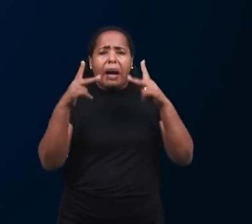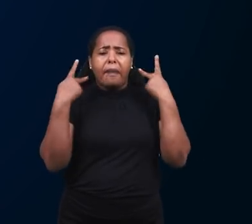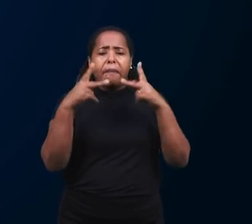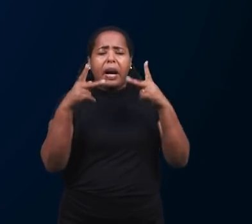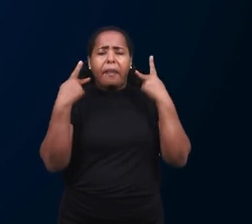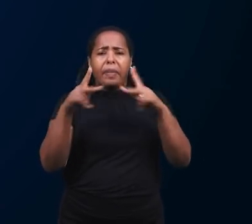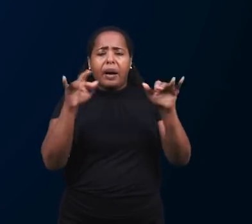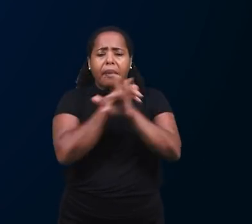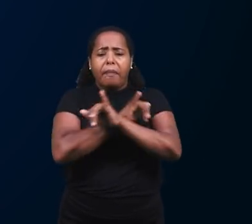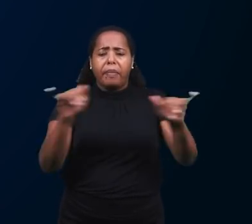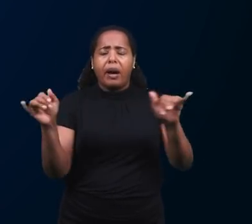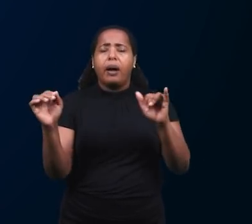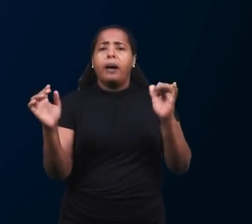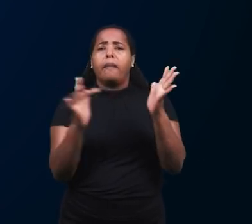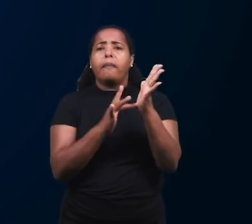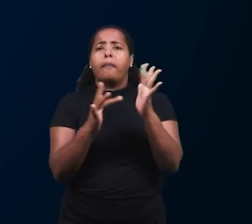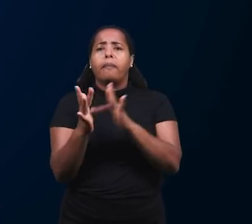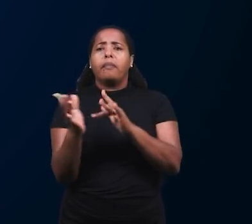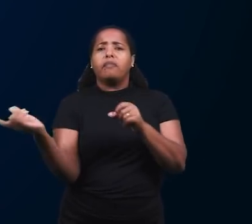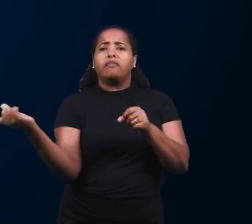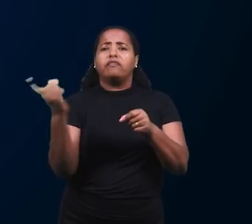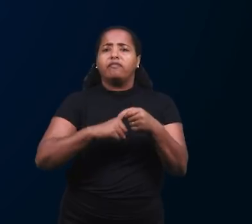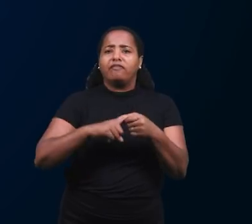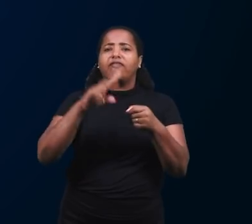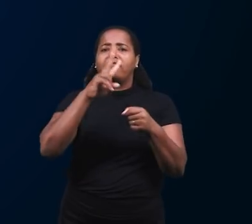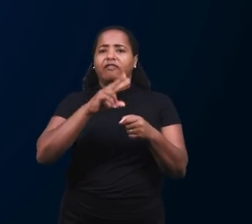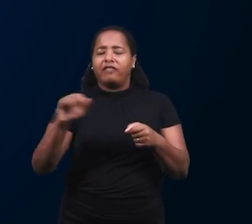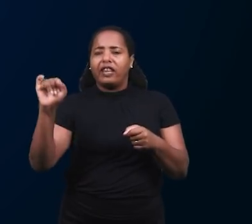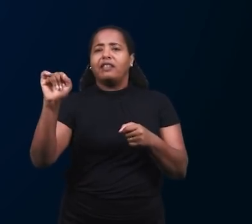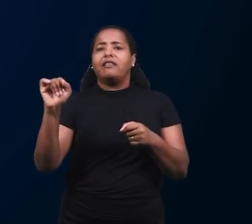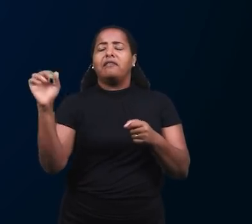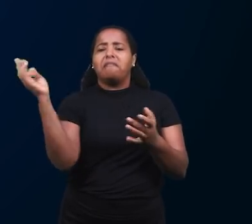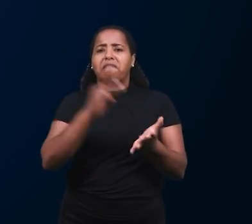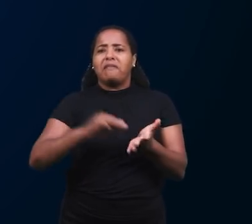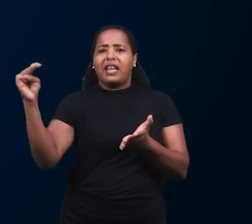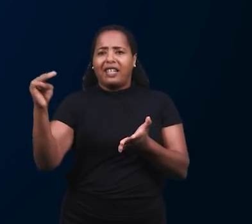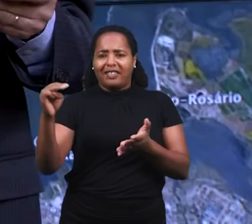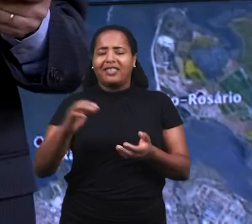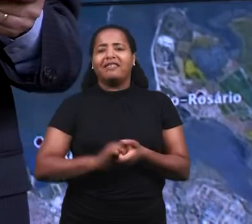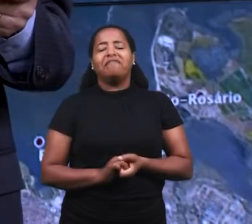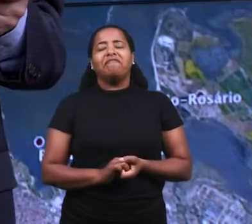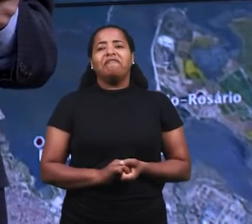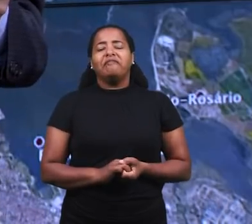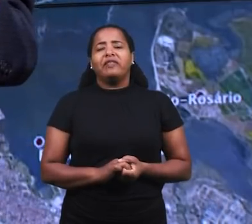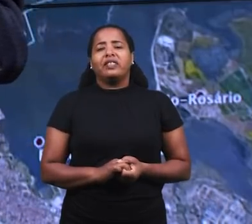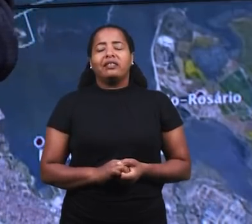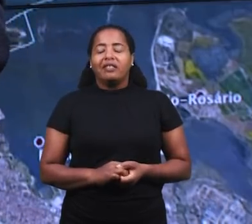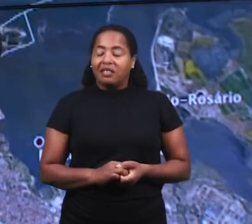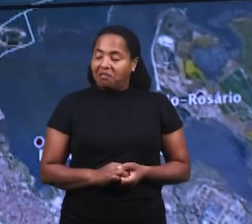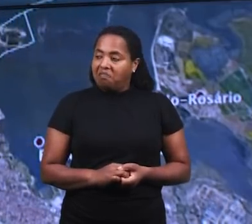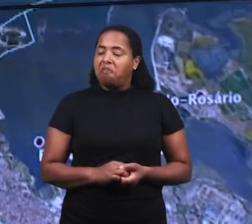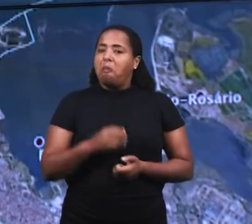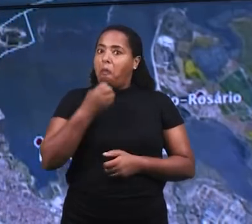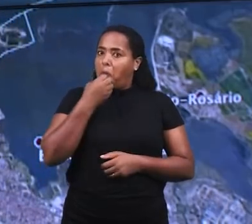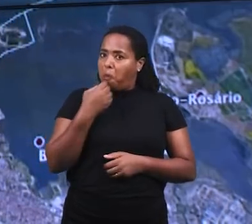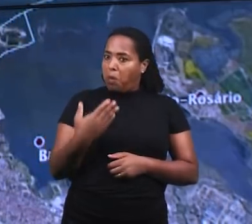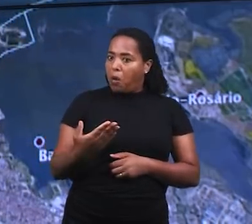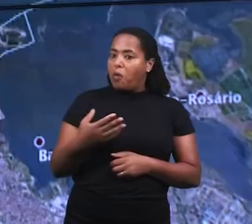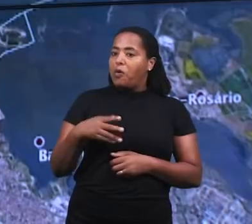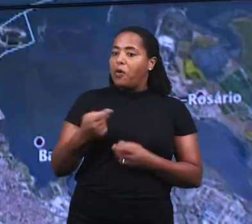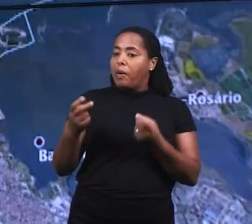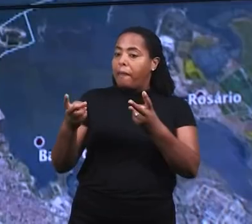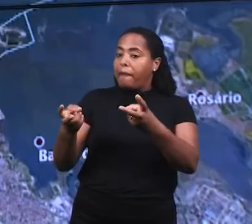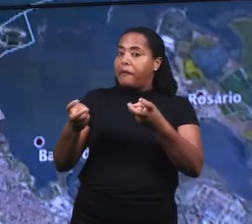nós temos podido proclamar: Maranata, o Senhor Jesus vem. Minha irmã, é notável a maneira como a irmã